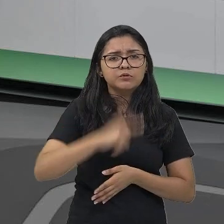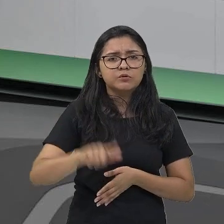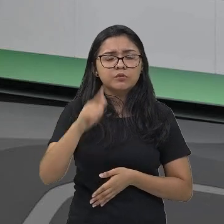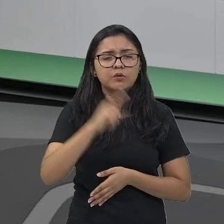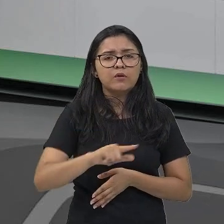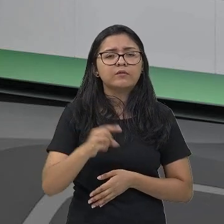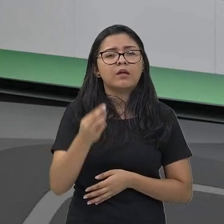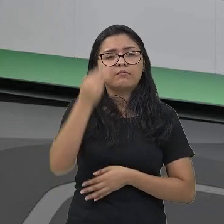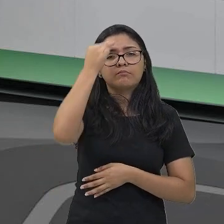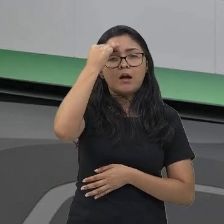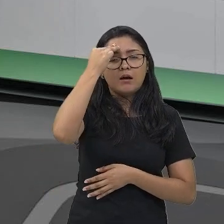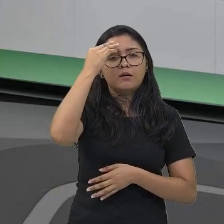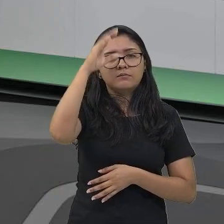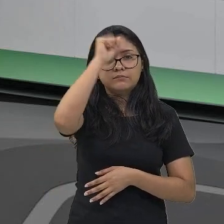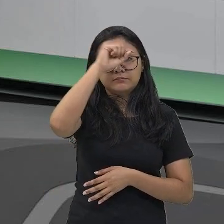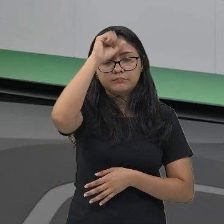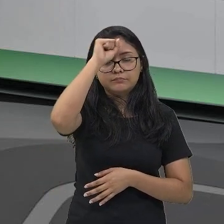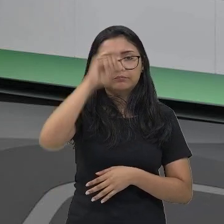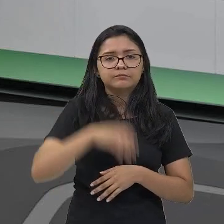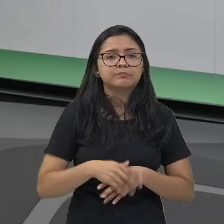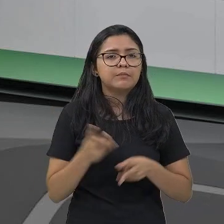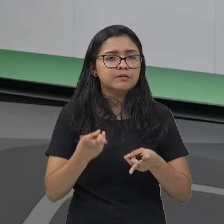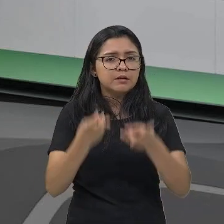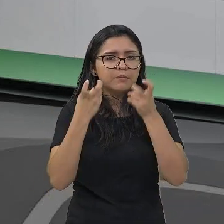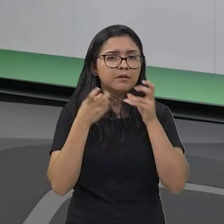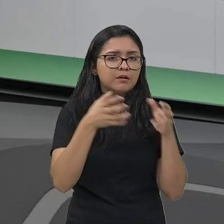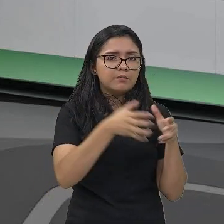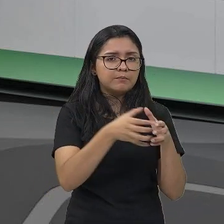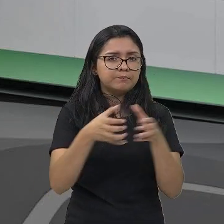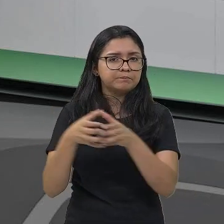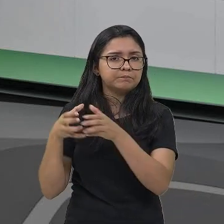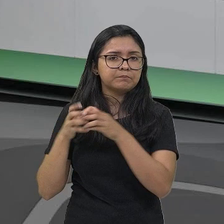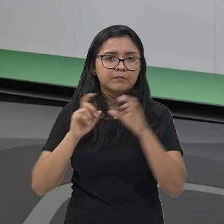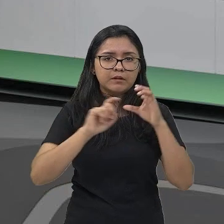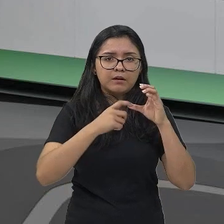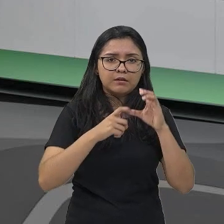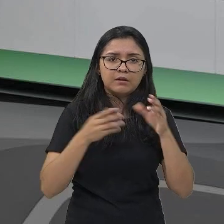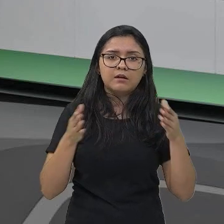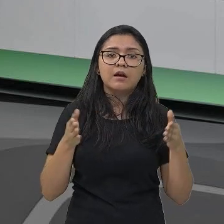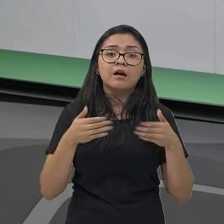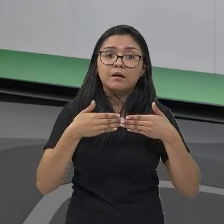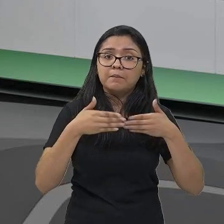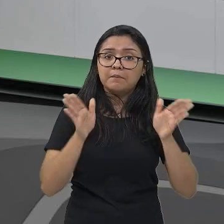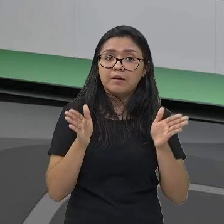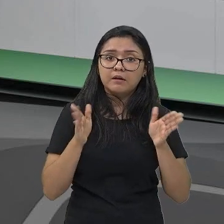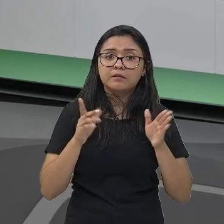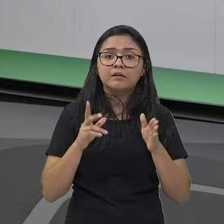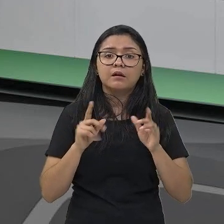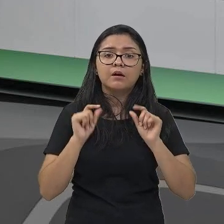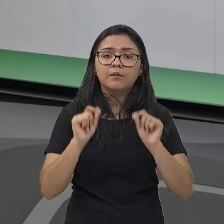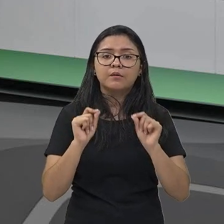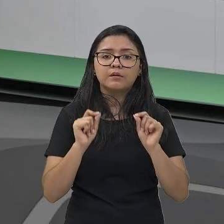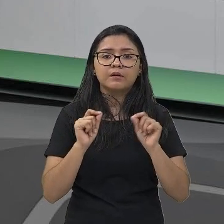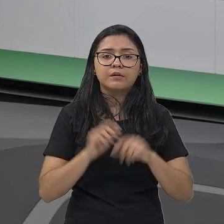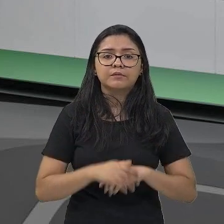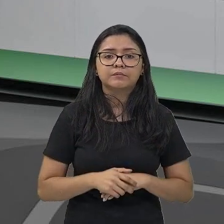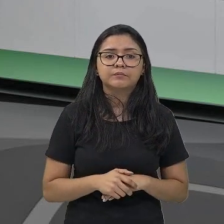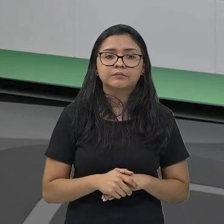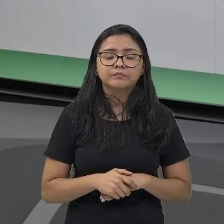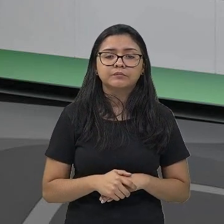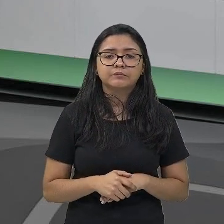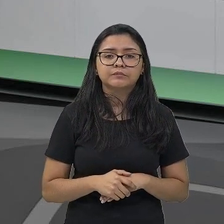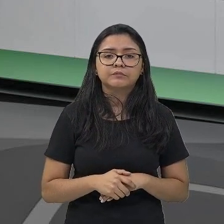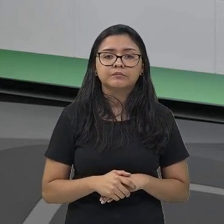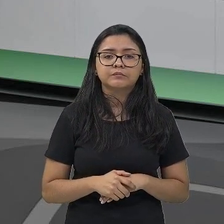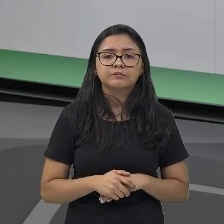questão. Né? A gente viu que a classificação de cadeias abertas, elas não é uma coisa, não